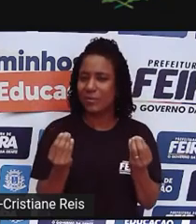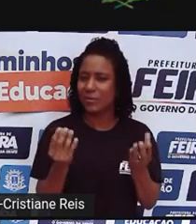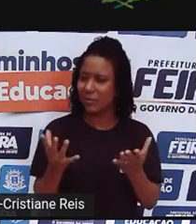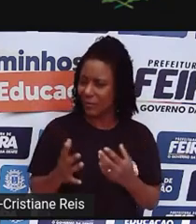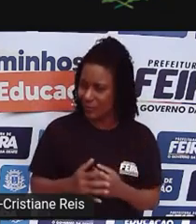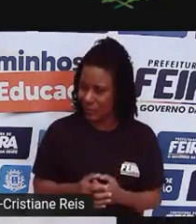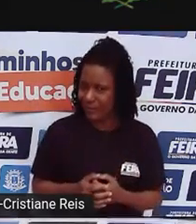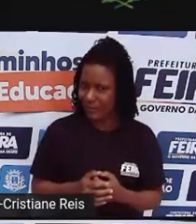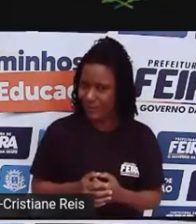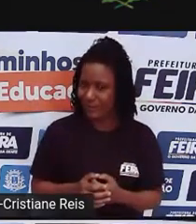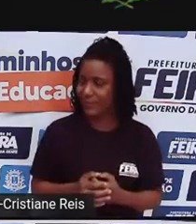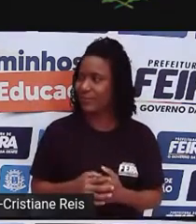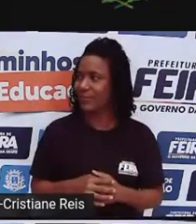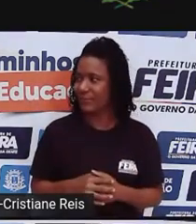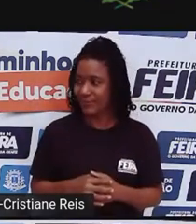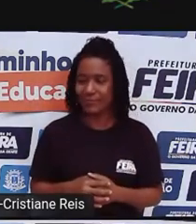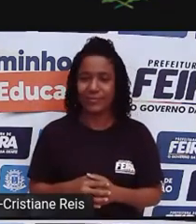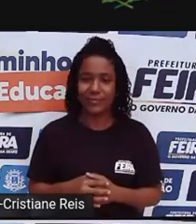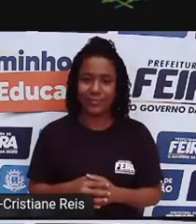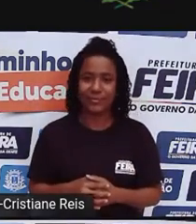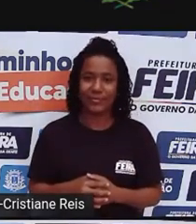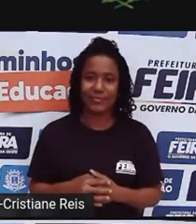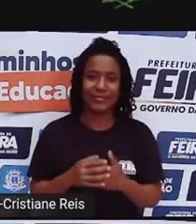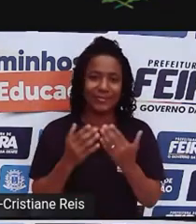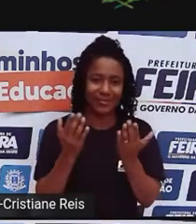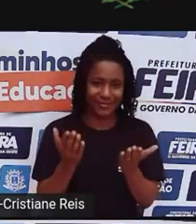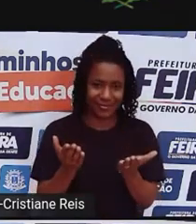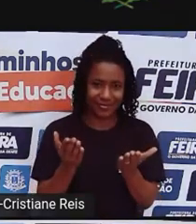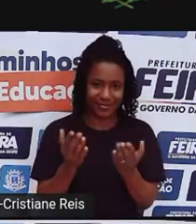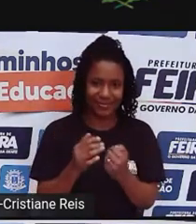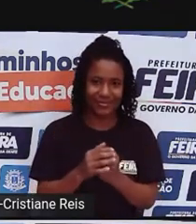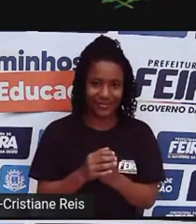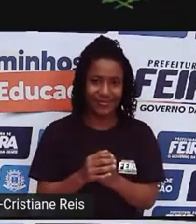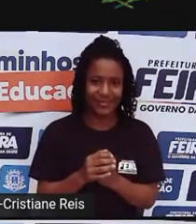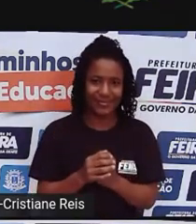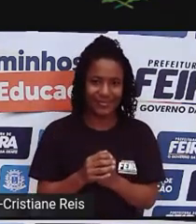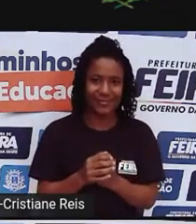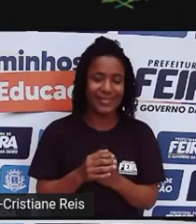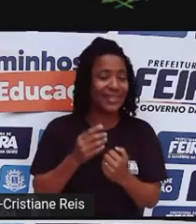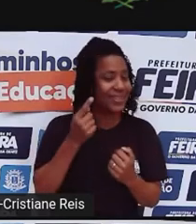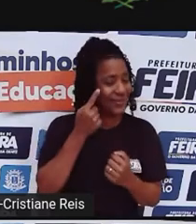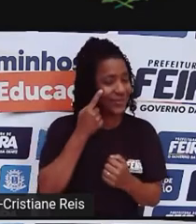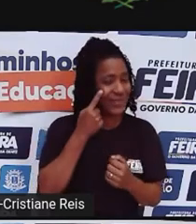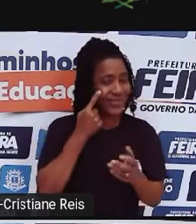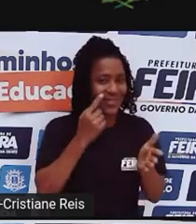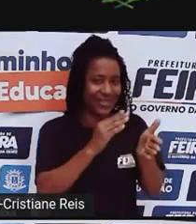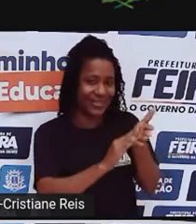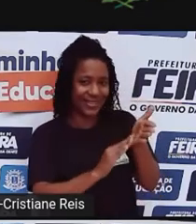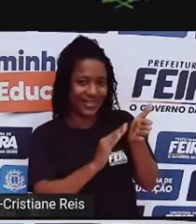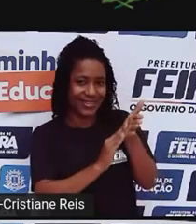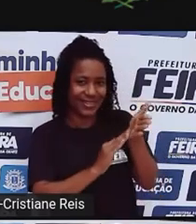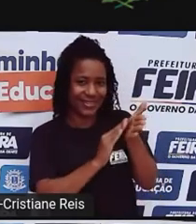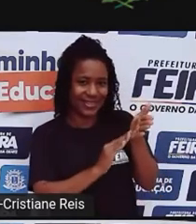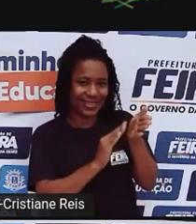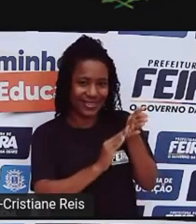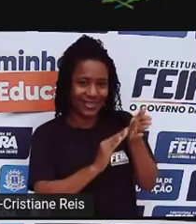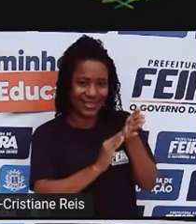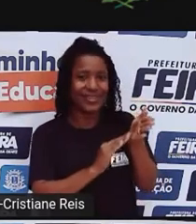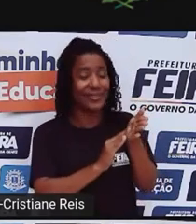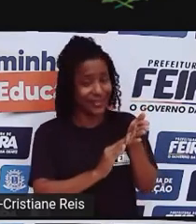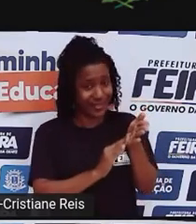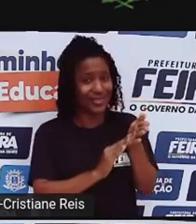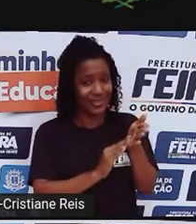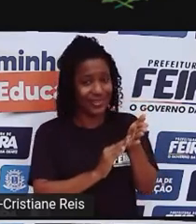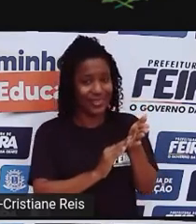Esther? Porque, assim, a gente acabou de tentar sair de uma ditadura de cabelo liso para entrar na ditadura de